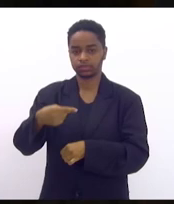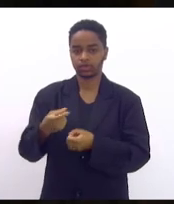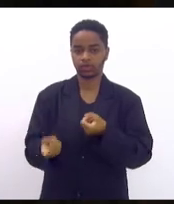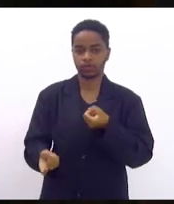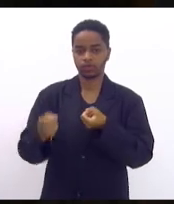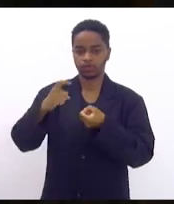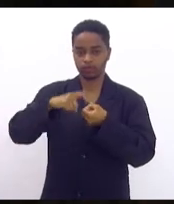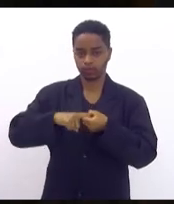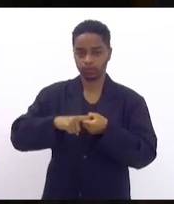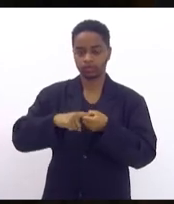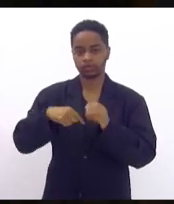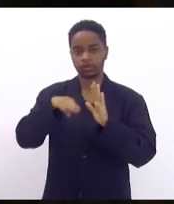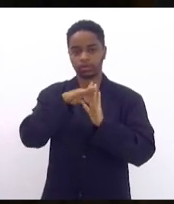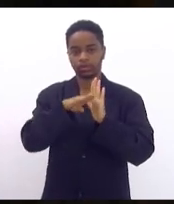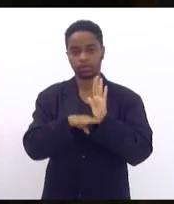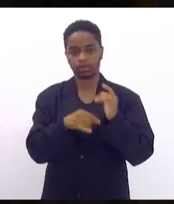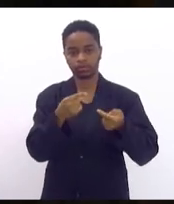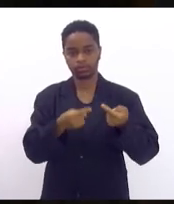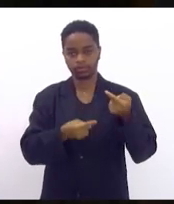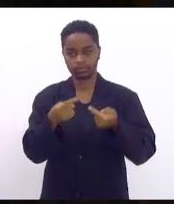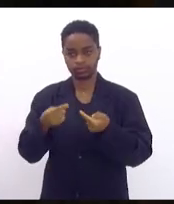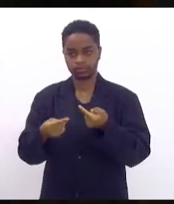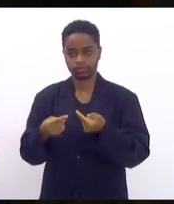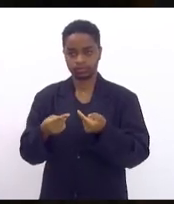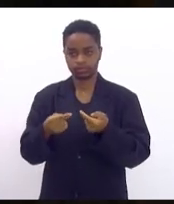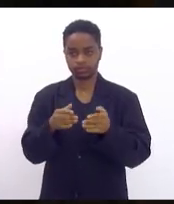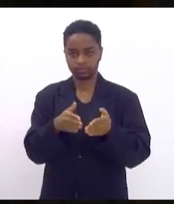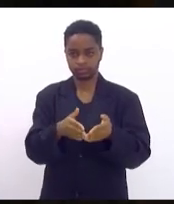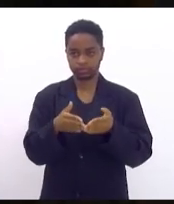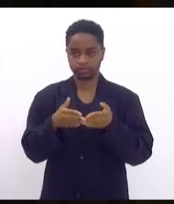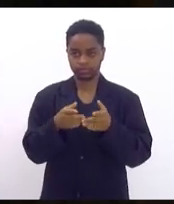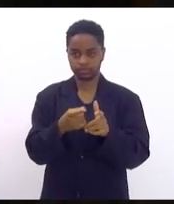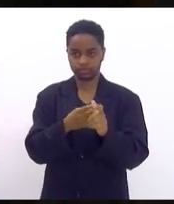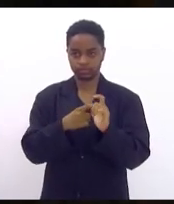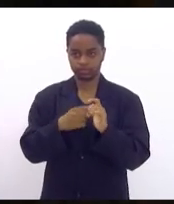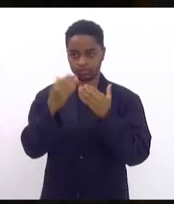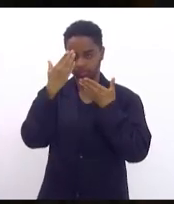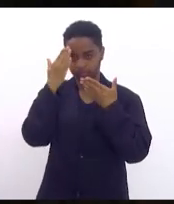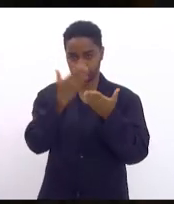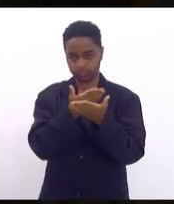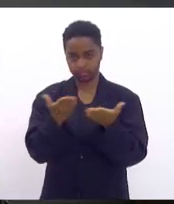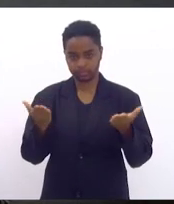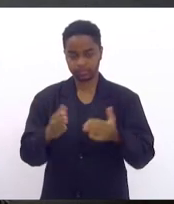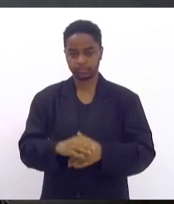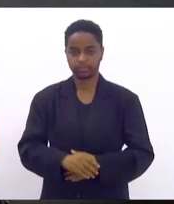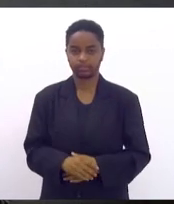retornaremos com a ordem do dia. Está suspensa a sessão. Obrigada a todos.